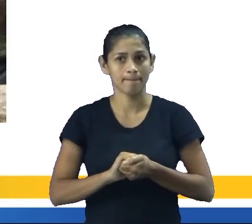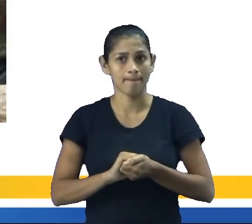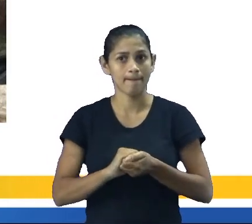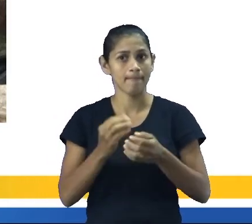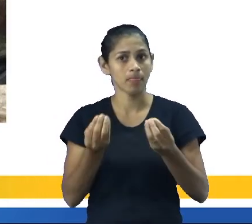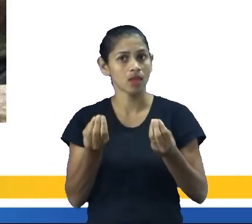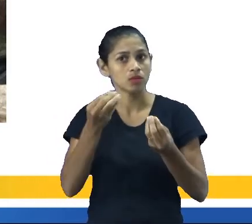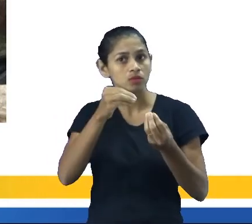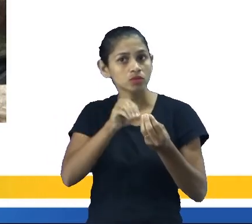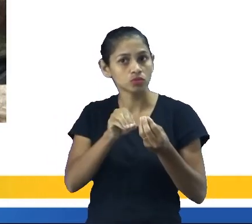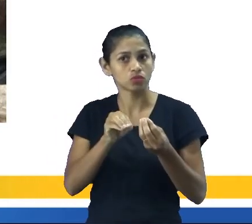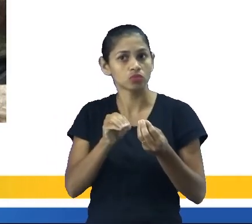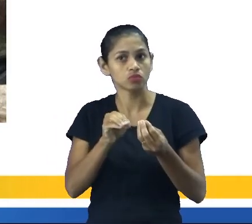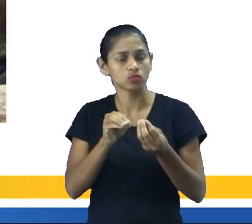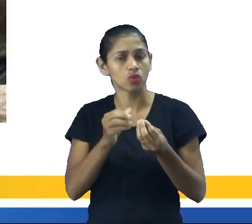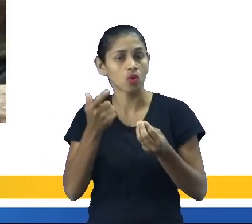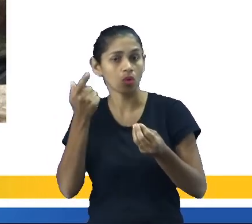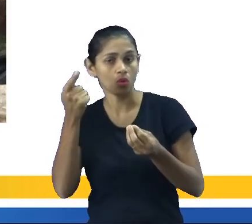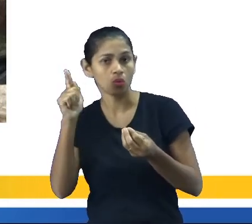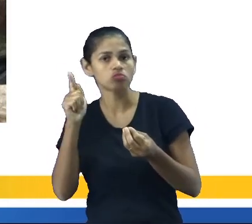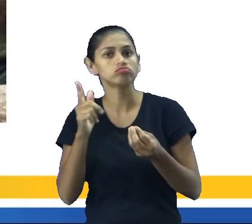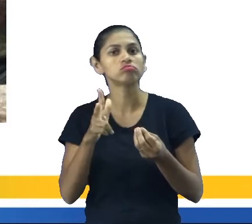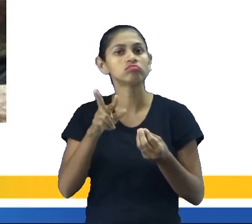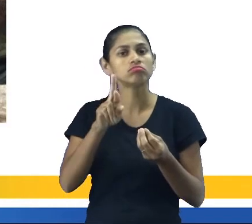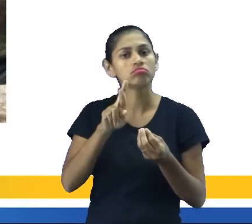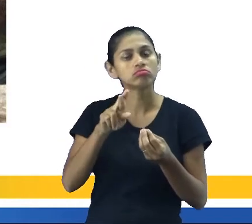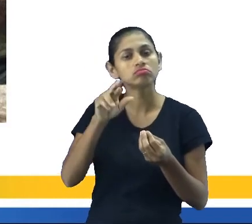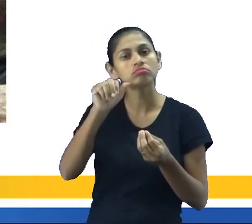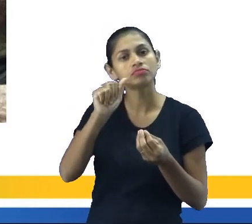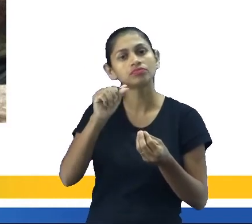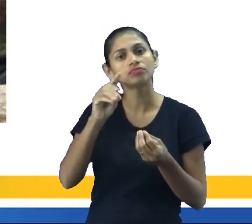vai colocar algum outro radical